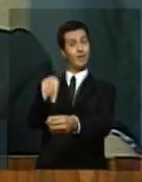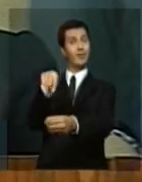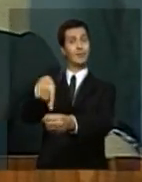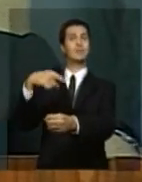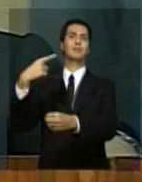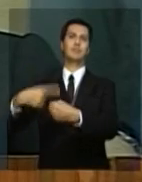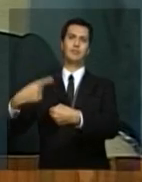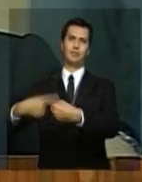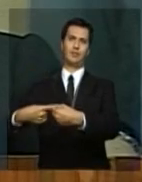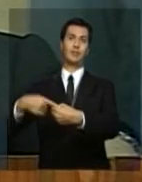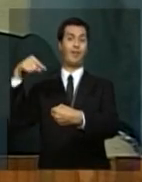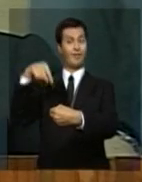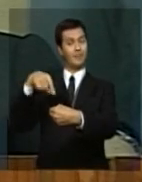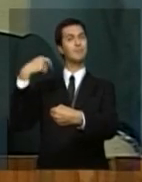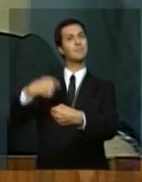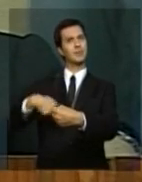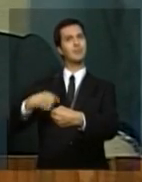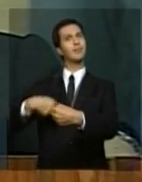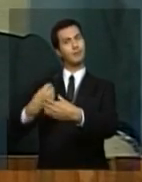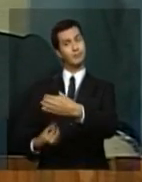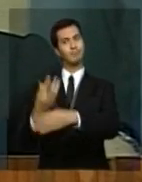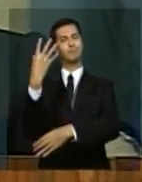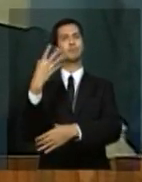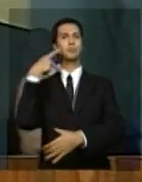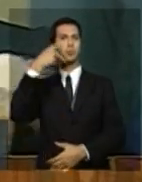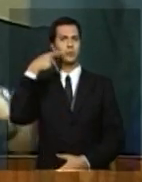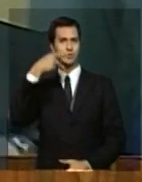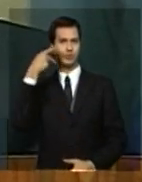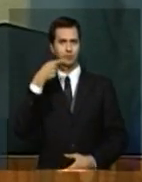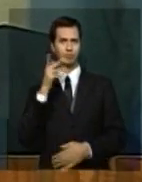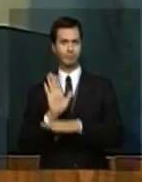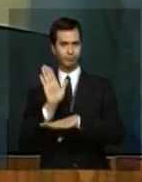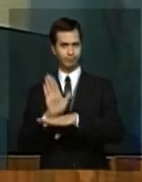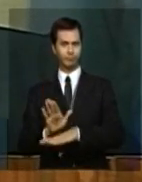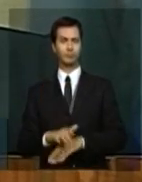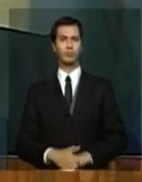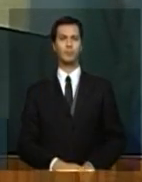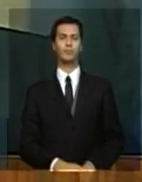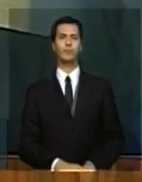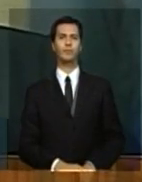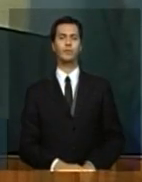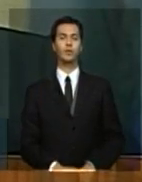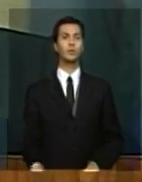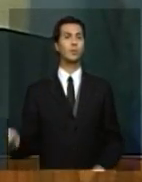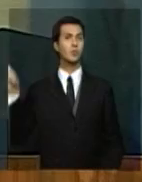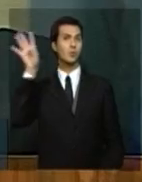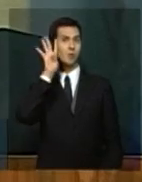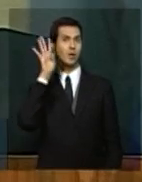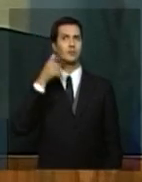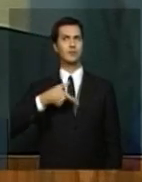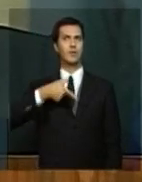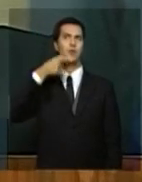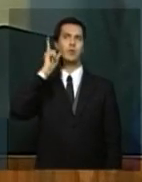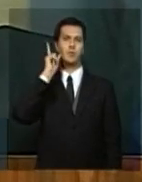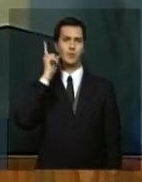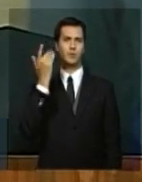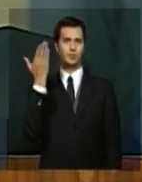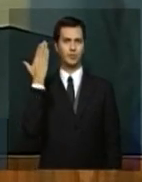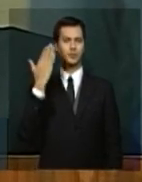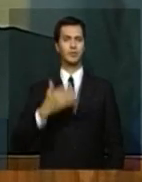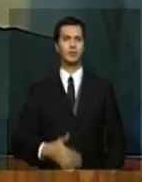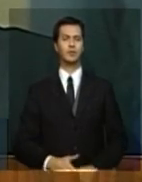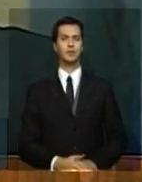têm que acontecer na quarta-feira ontem